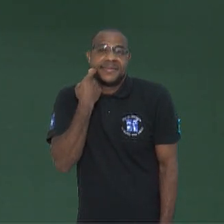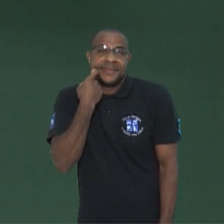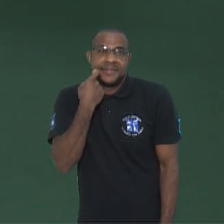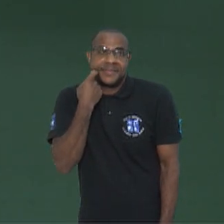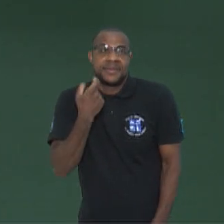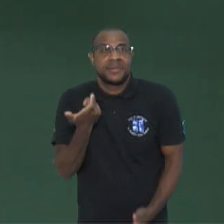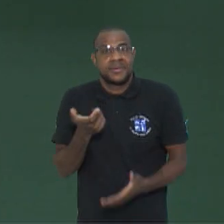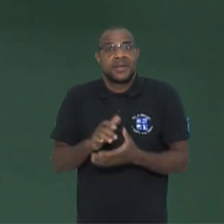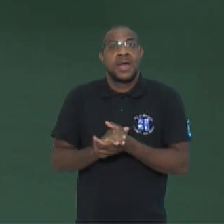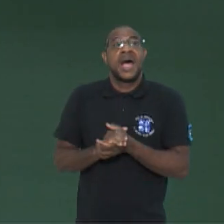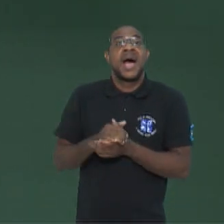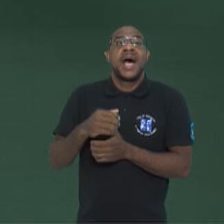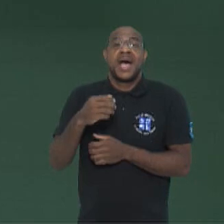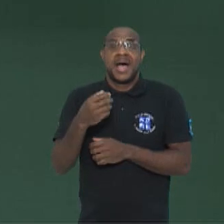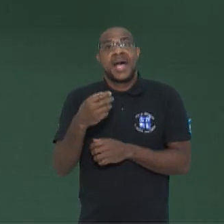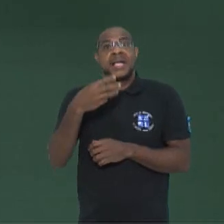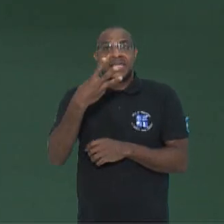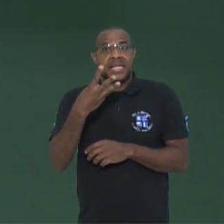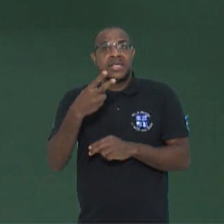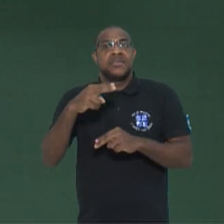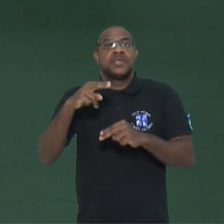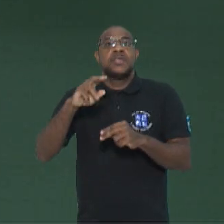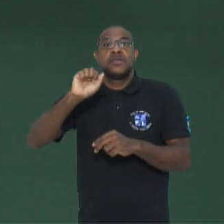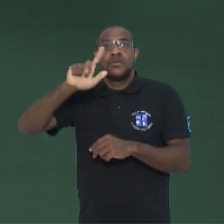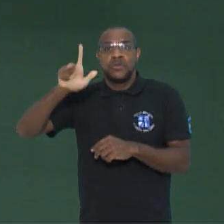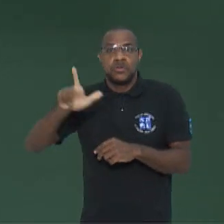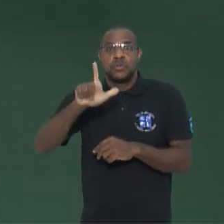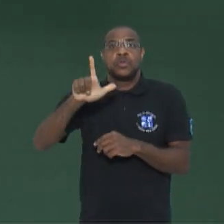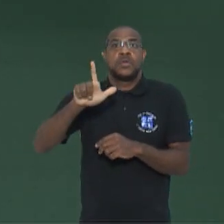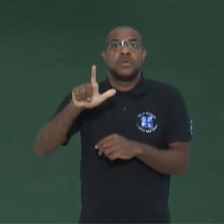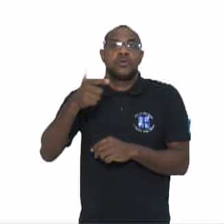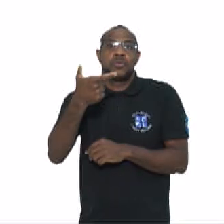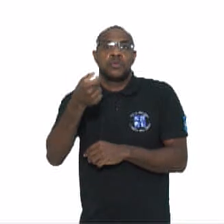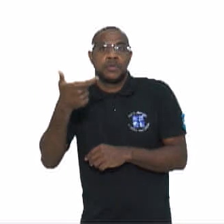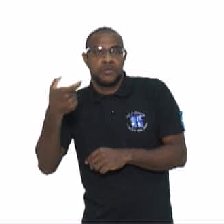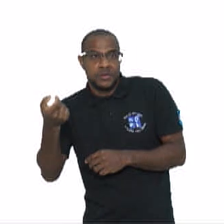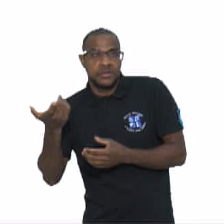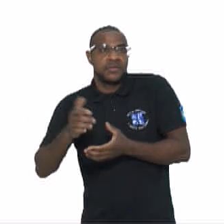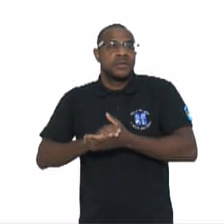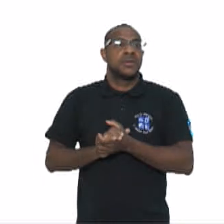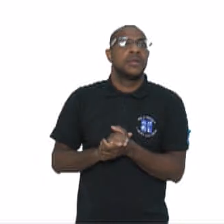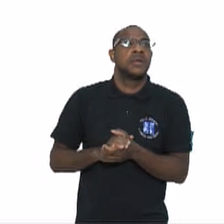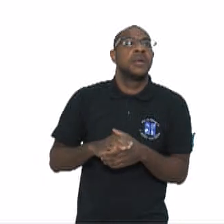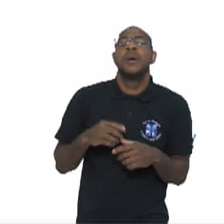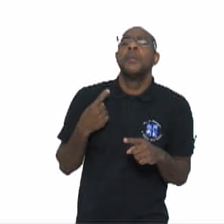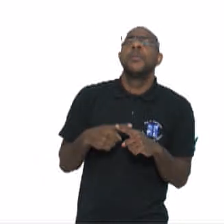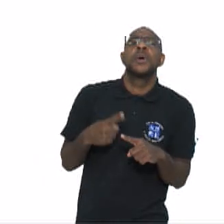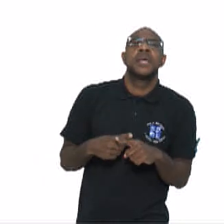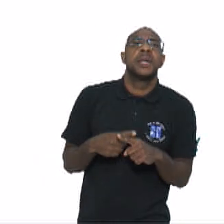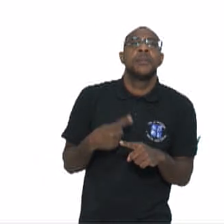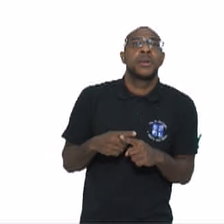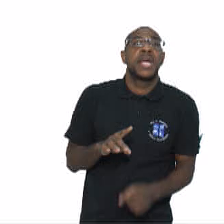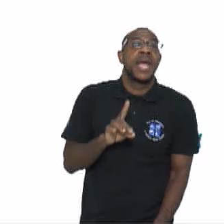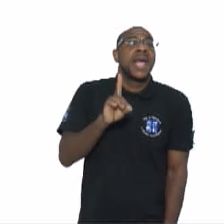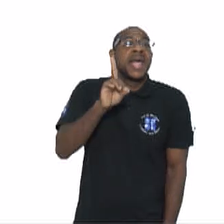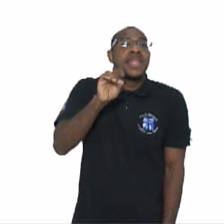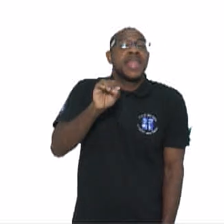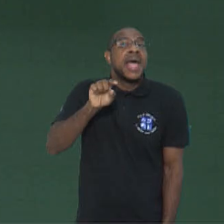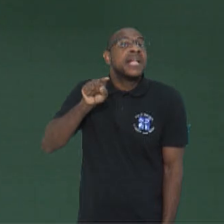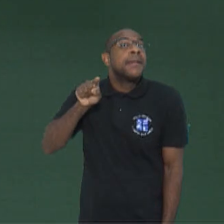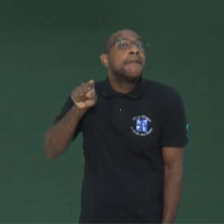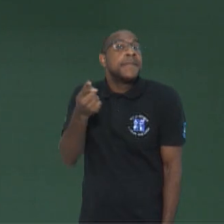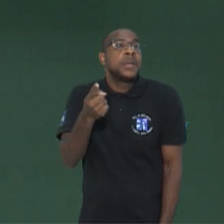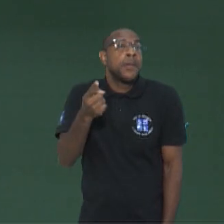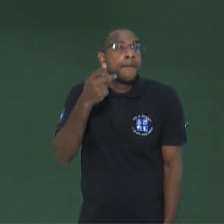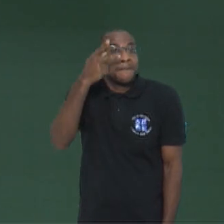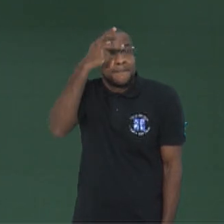de 2020, ok também. E por quê? Porque 10 mil pessoas rejeitaram fazê-lo. Só uma